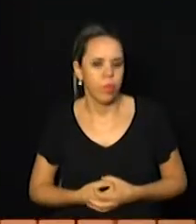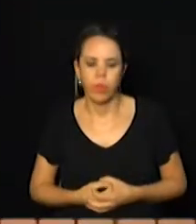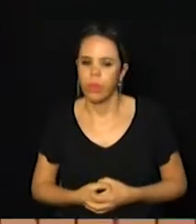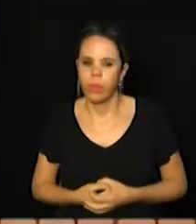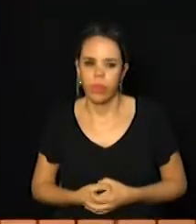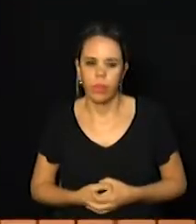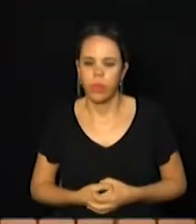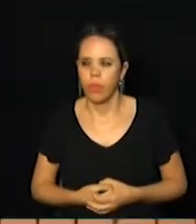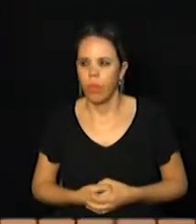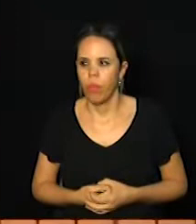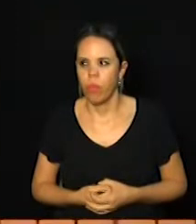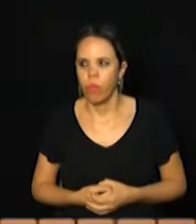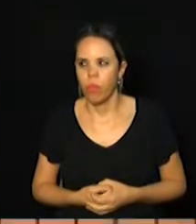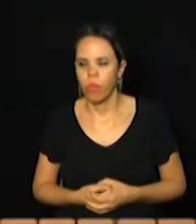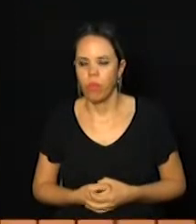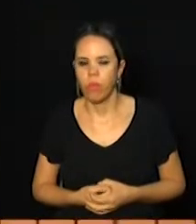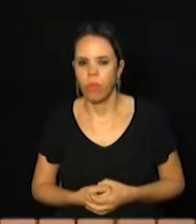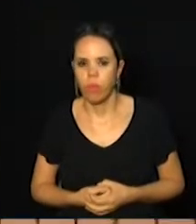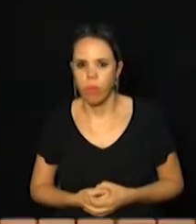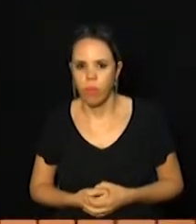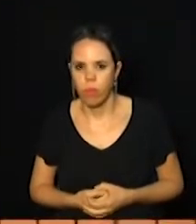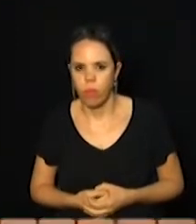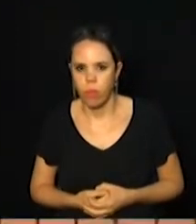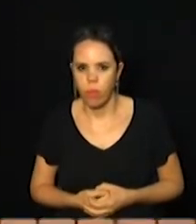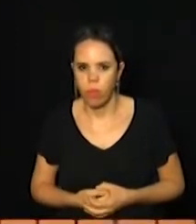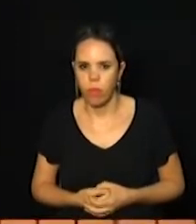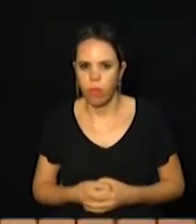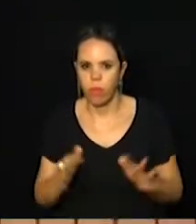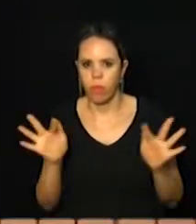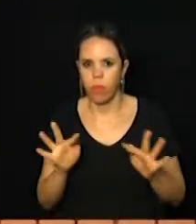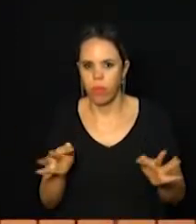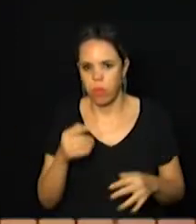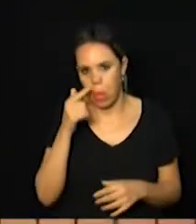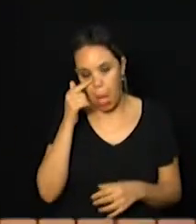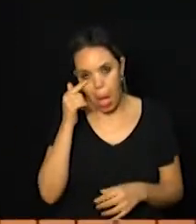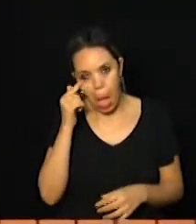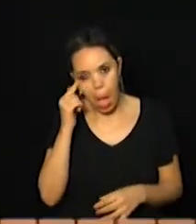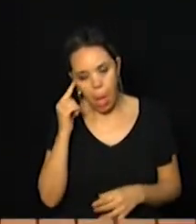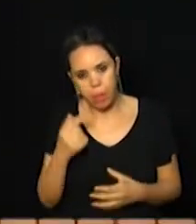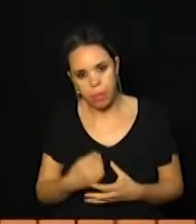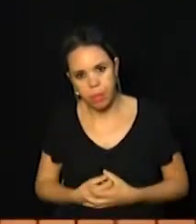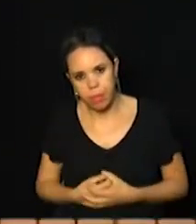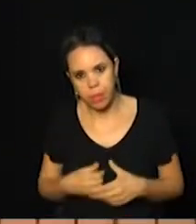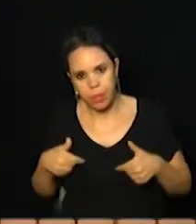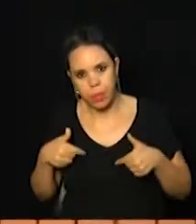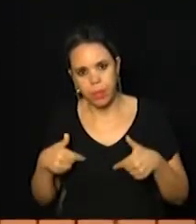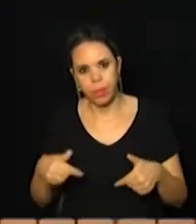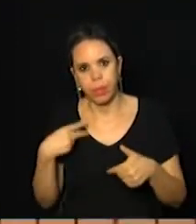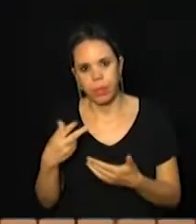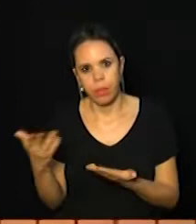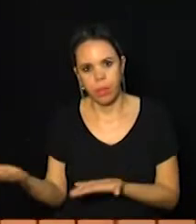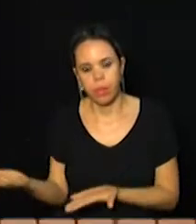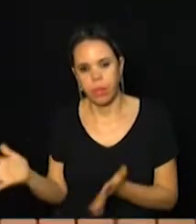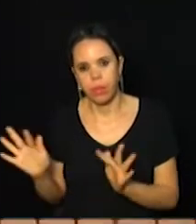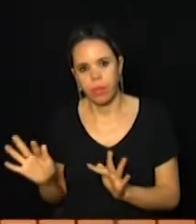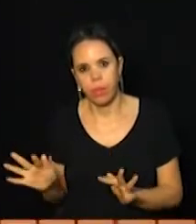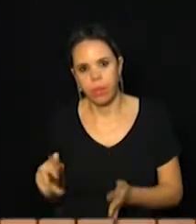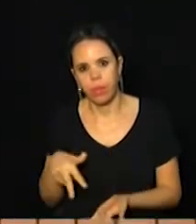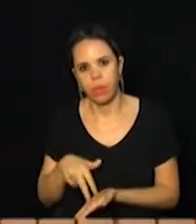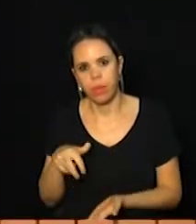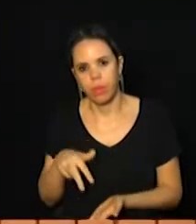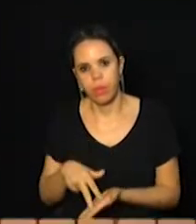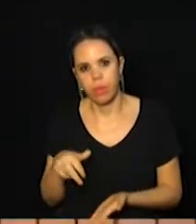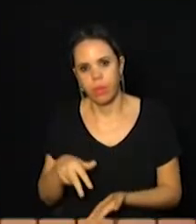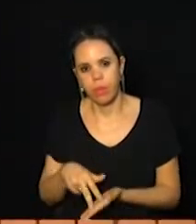Então é isso e assim fiquei muito feliz mesmo viu a iniciativa do Senhor muito feliz